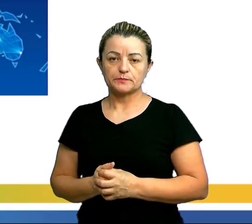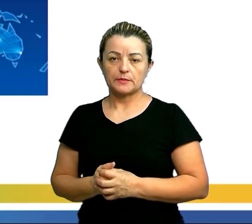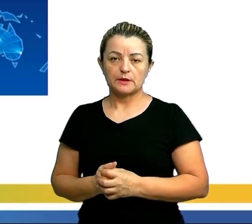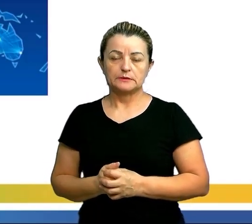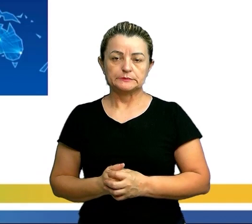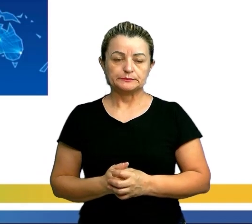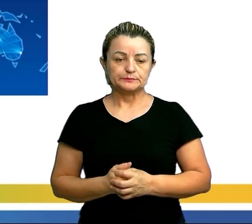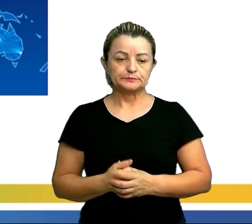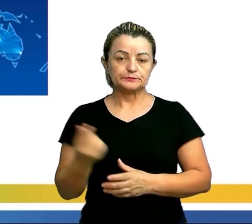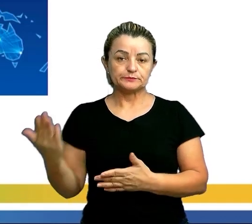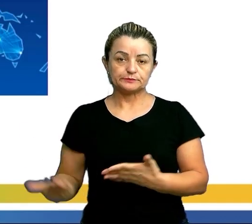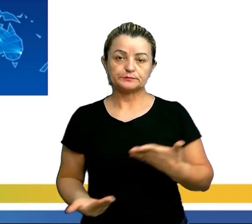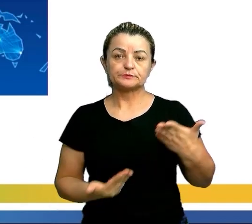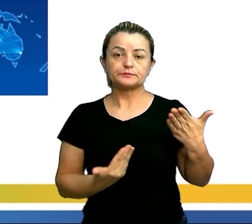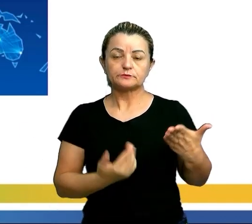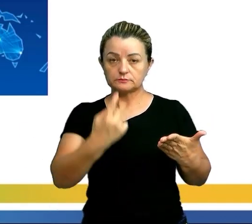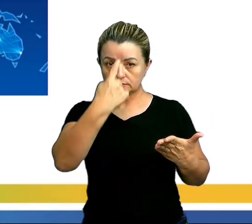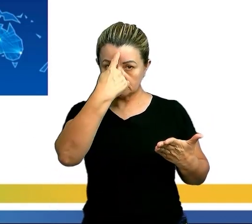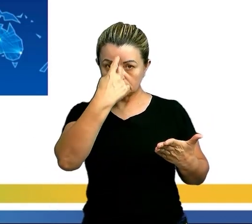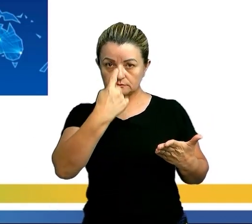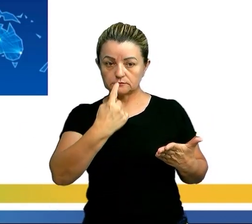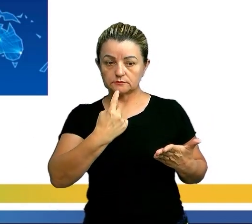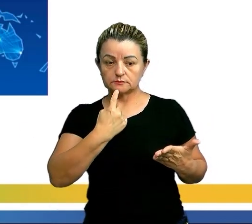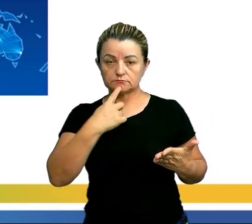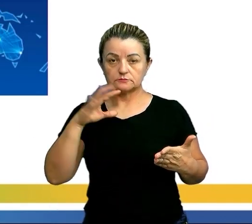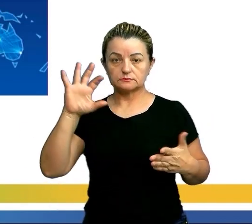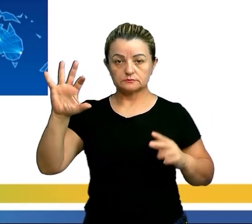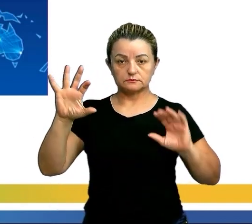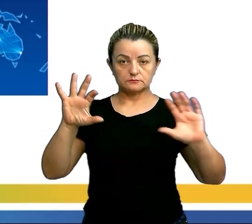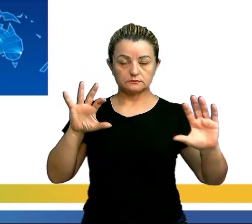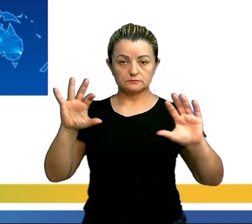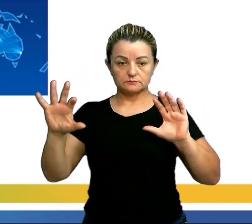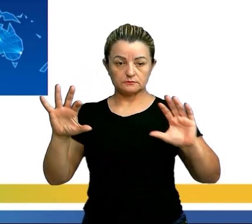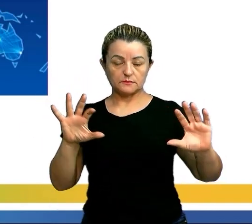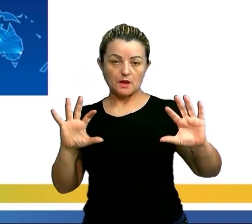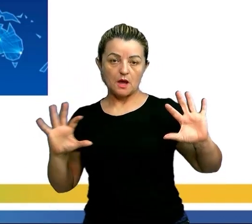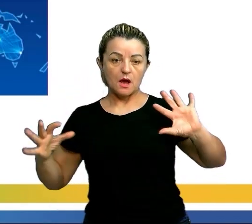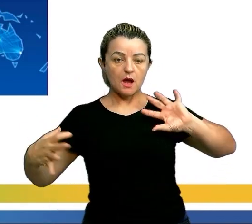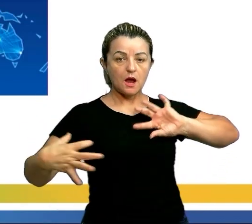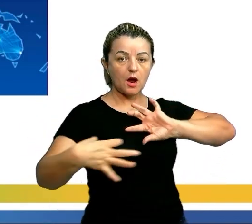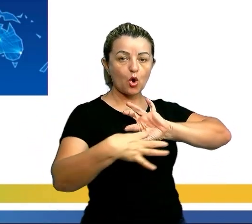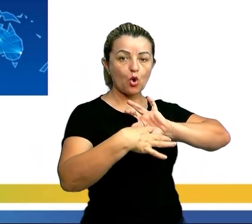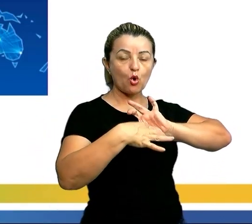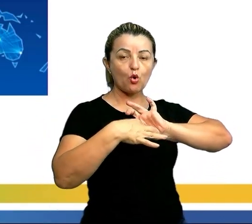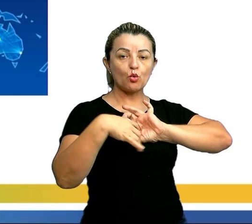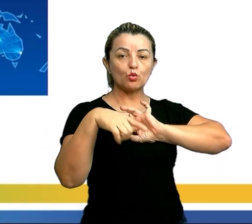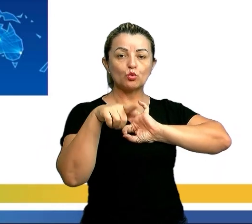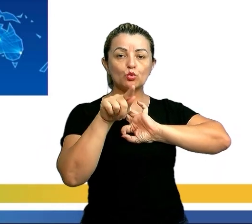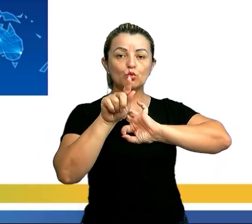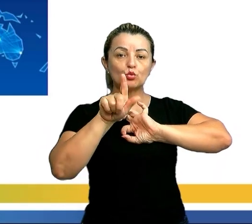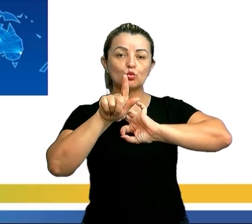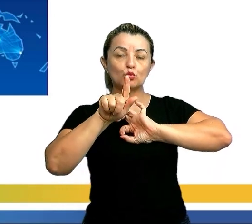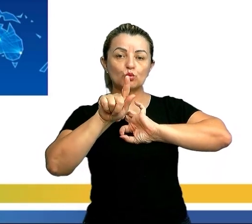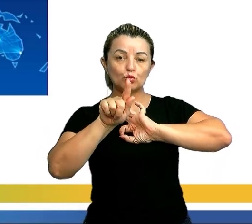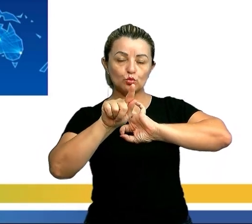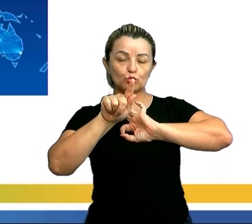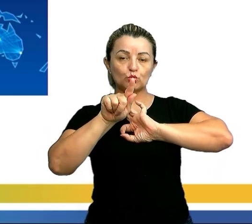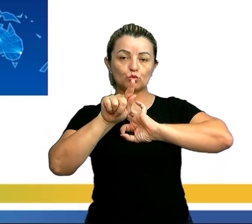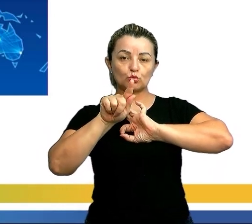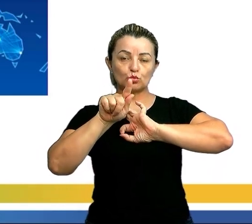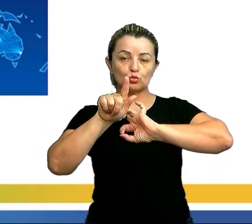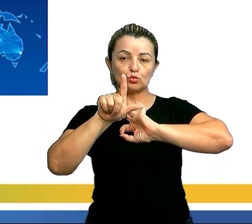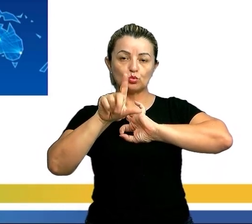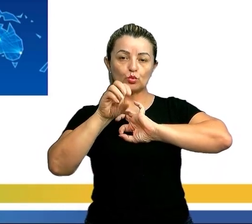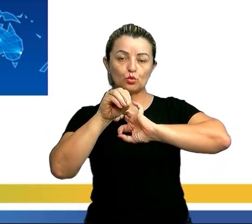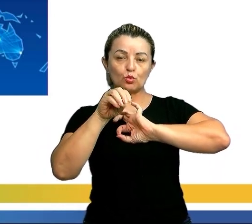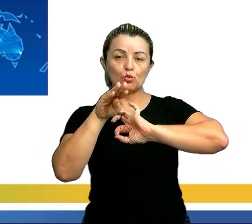Na nossa próxima figura, a gente vê justamente essa configuração da globalização. Nessa nova ordem, né, que os Estados